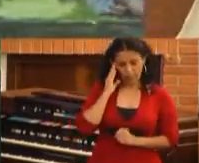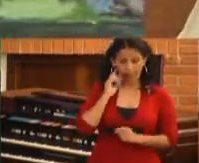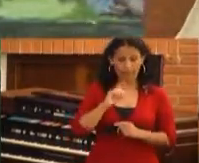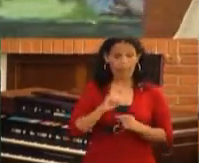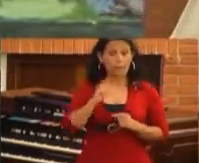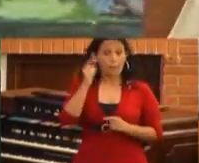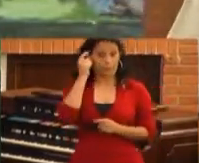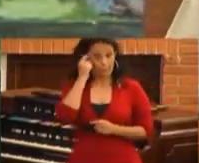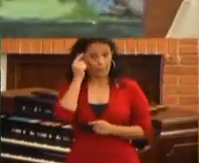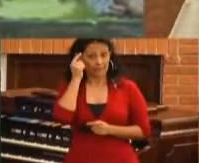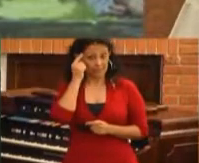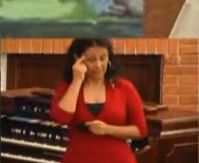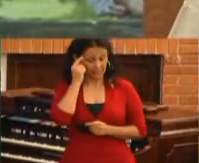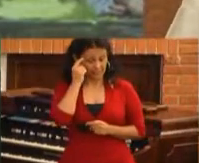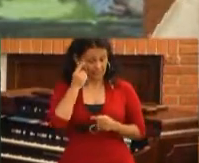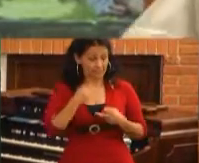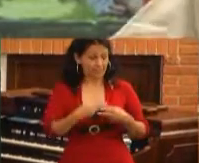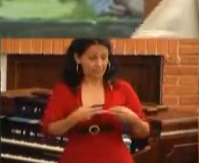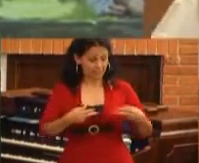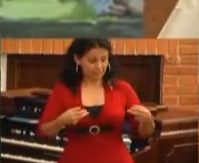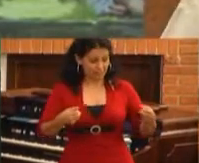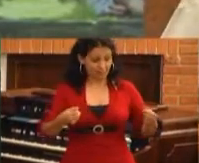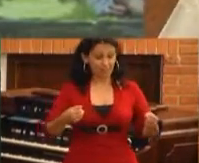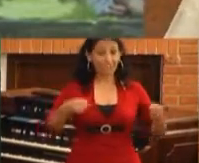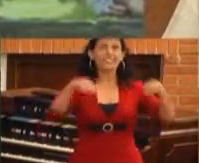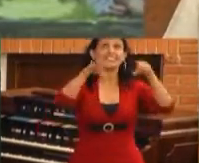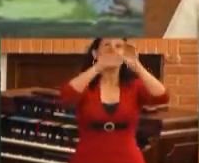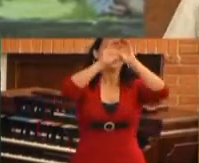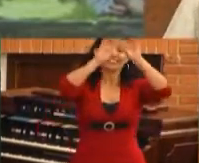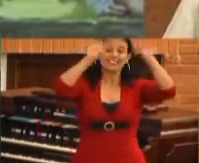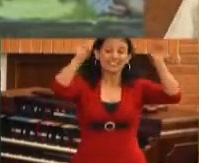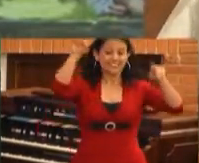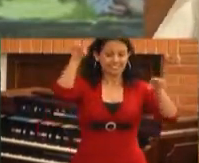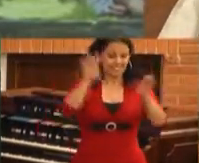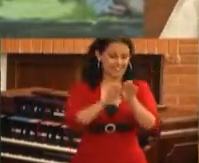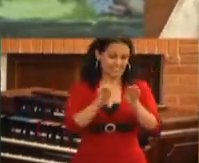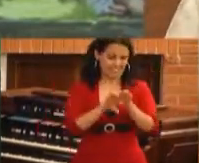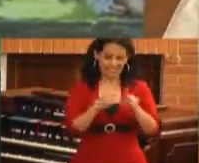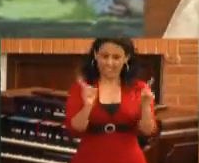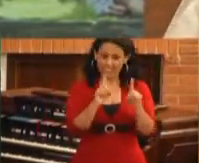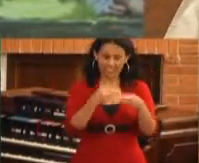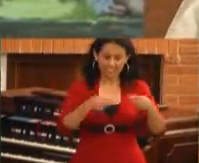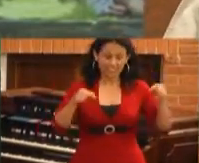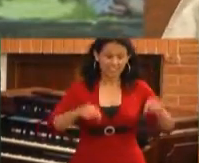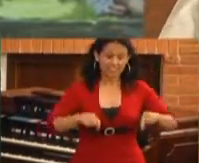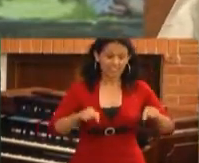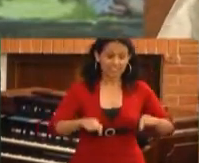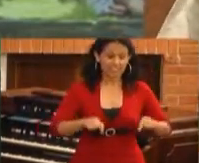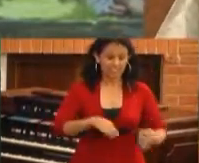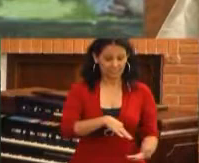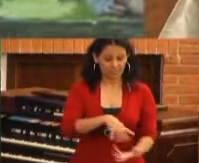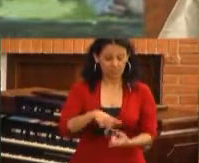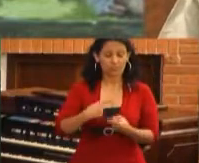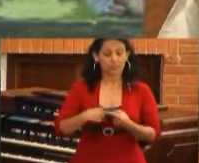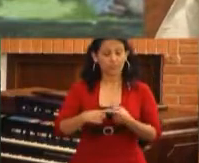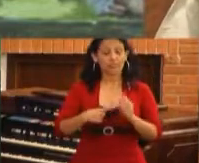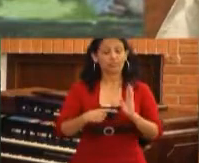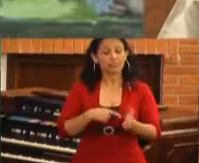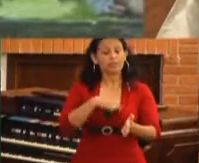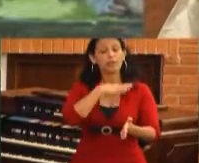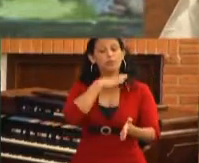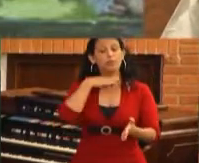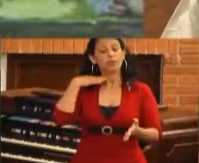pensai nas coisas do alto, não nas aqui da terra, porque morrestes e a vossa